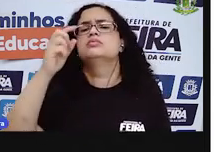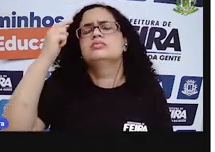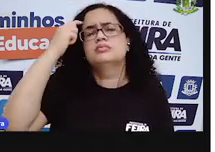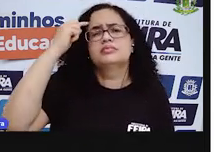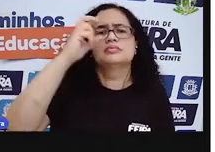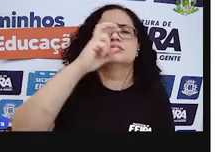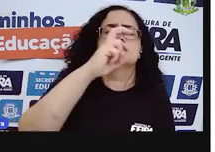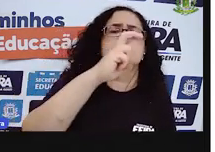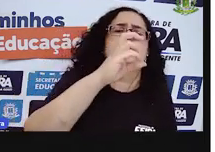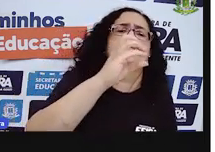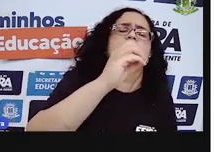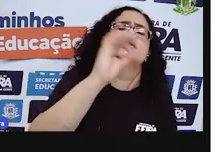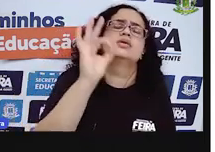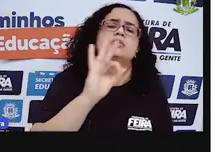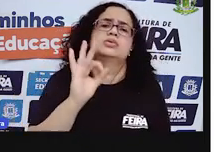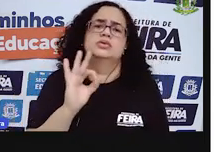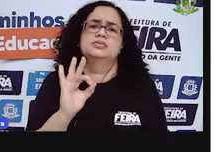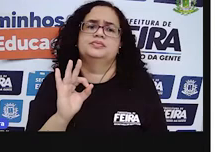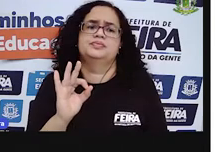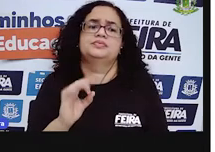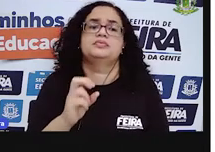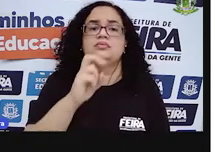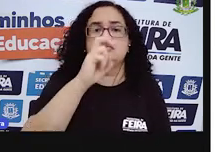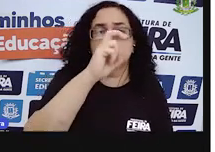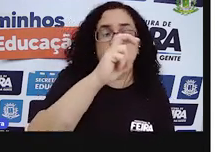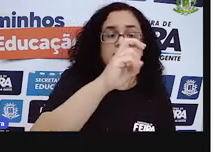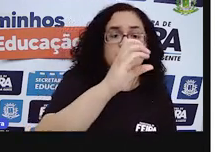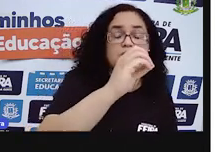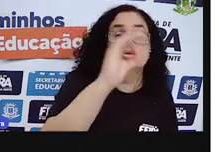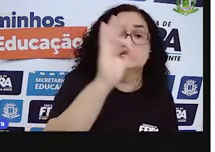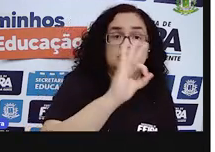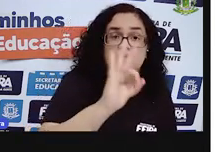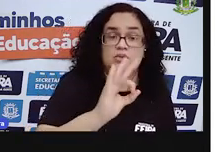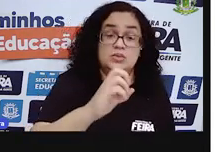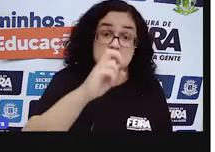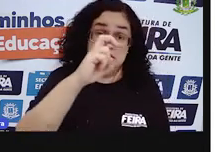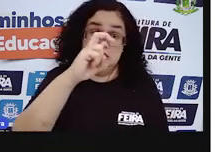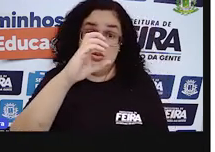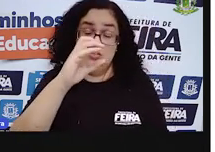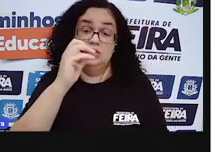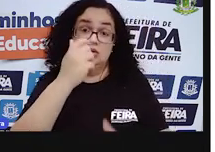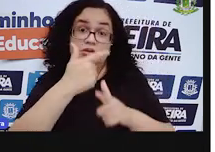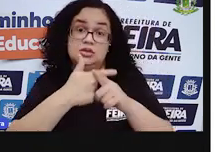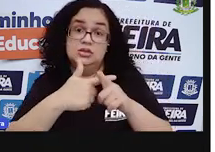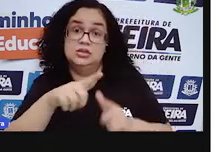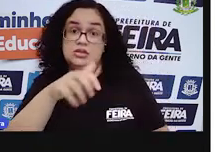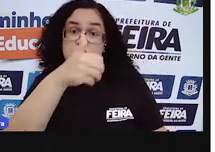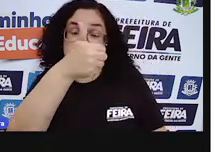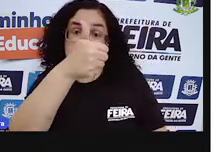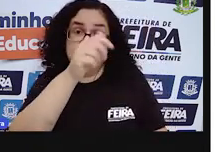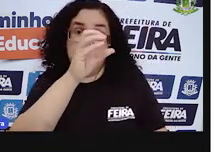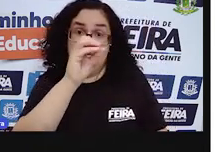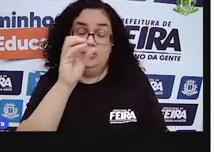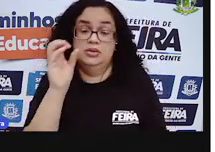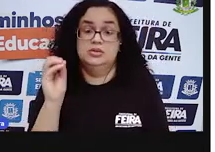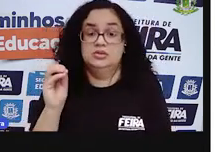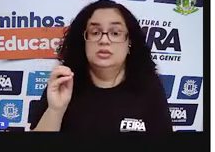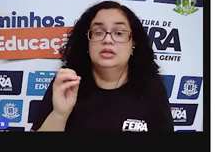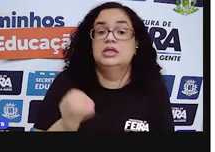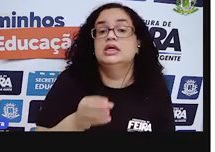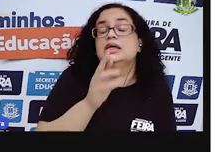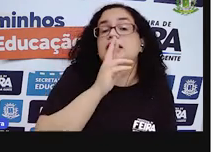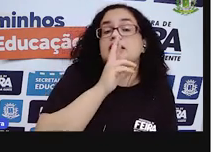Vamos pensar cinquenta por cento em cinquenta por cento 50 / sem